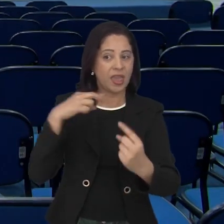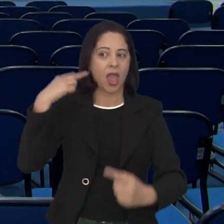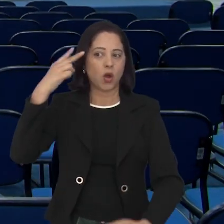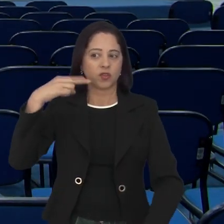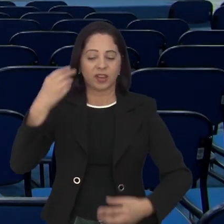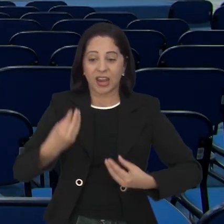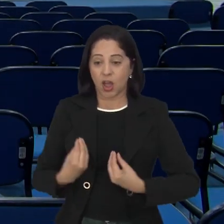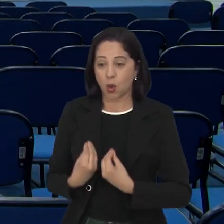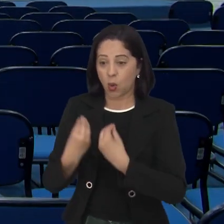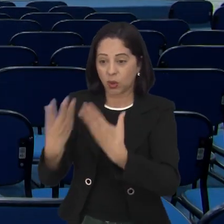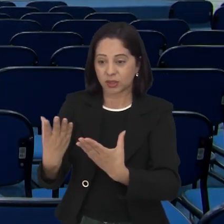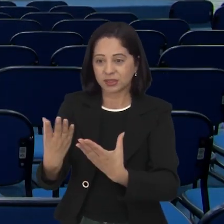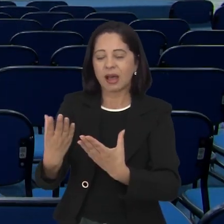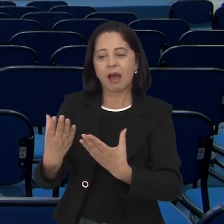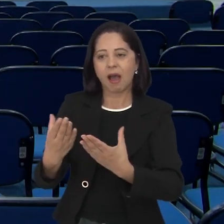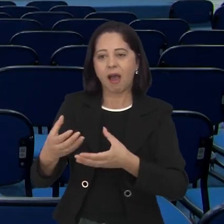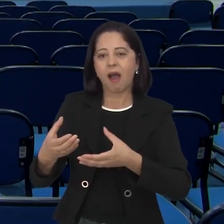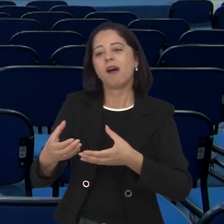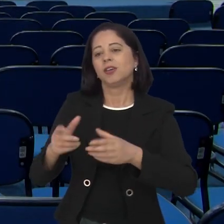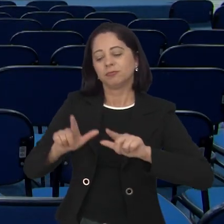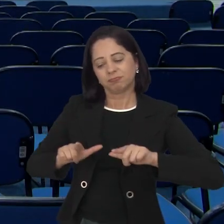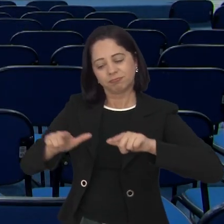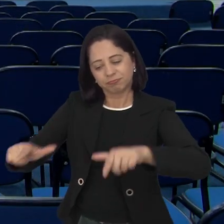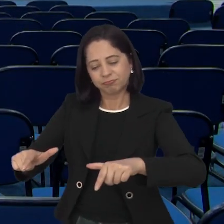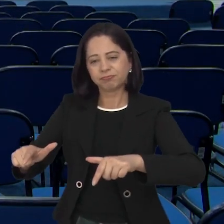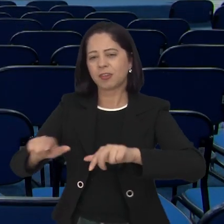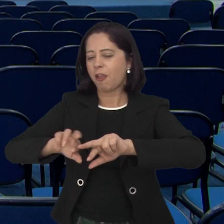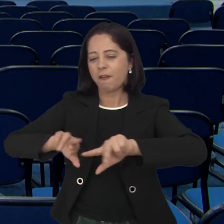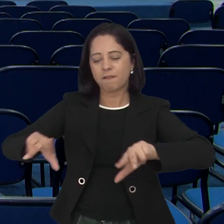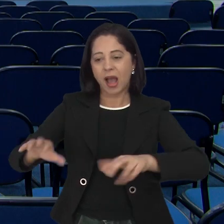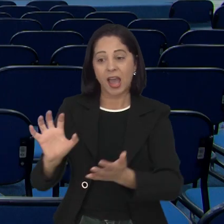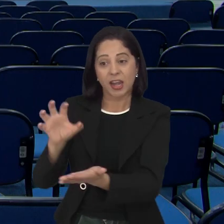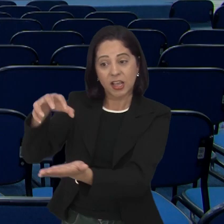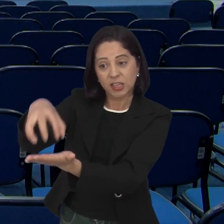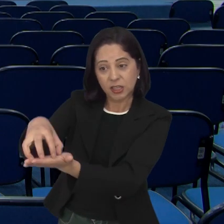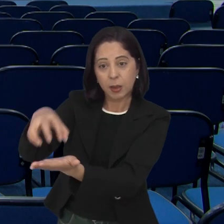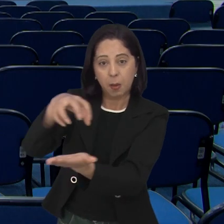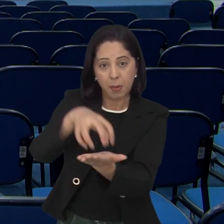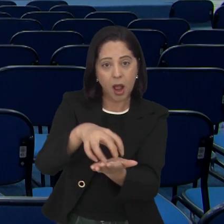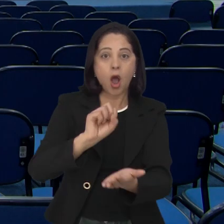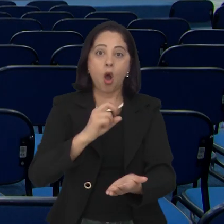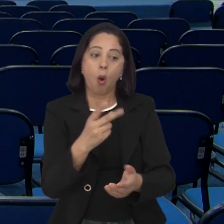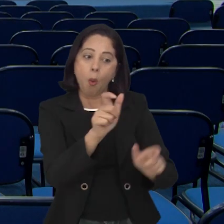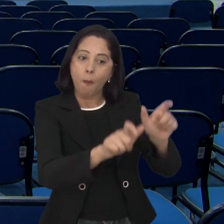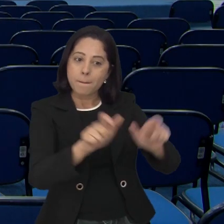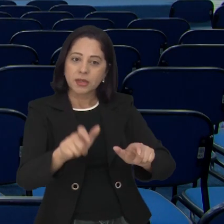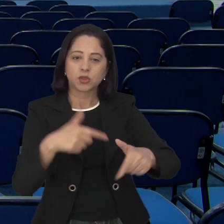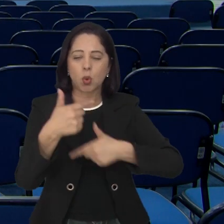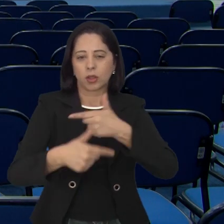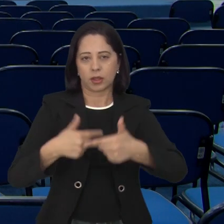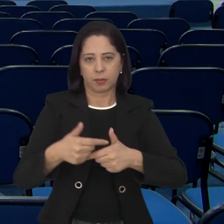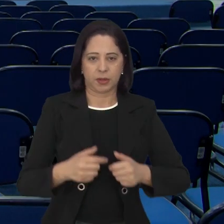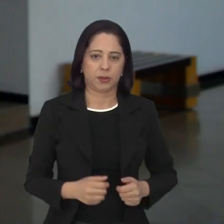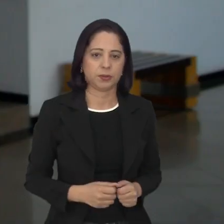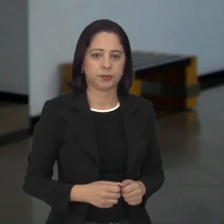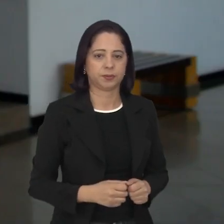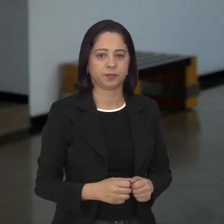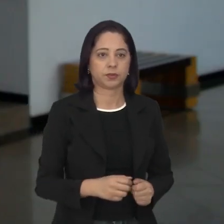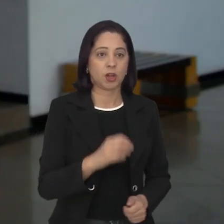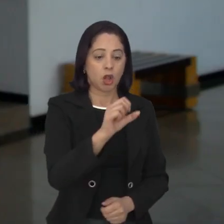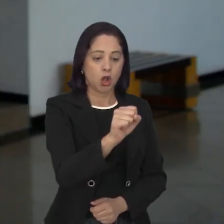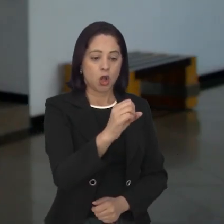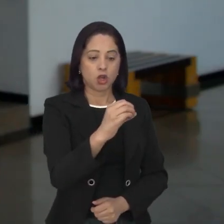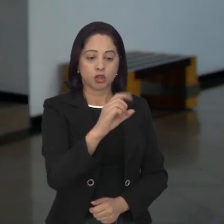pelos parlamentares para entregar honrarias a pessoas grupos ou instituições pelos serviços prestados a